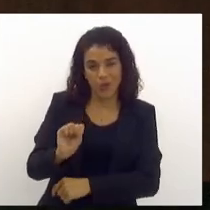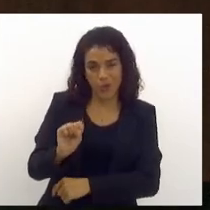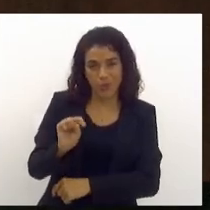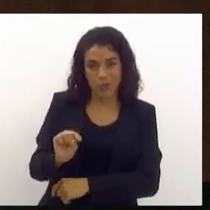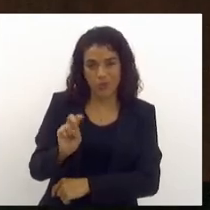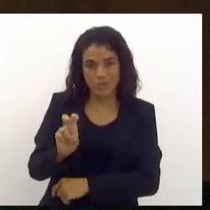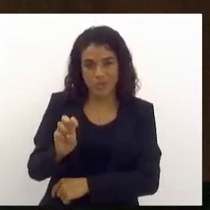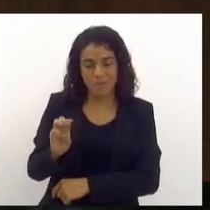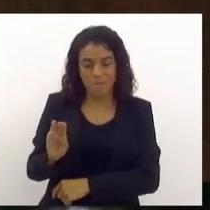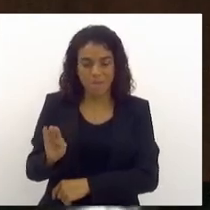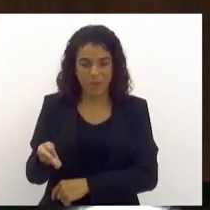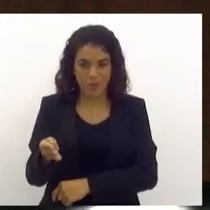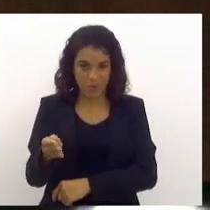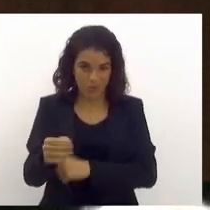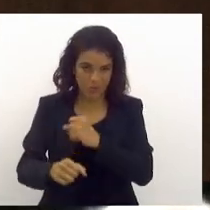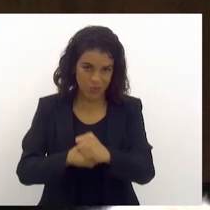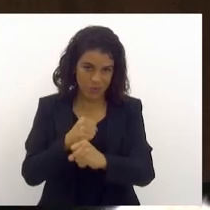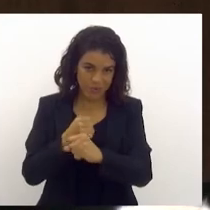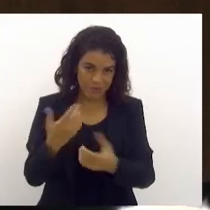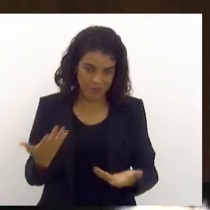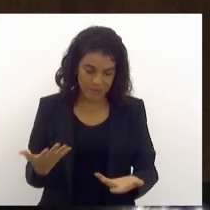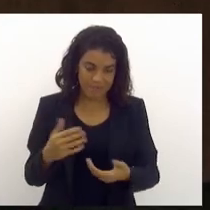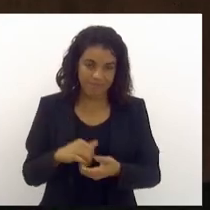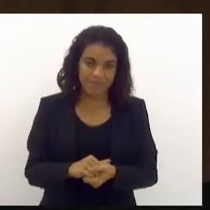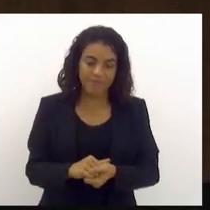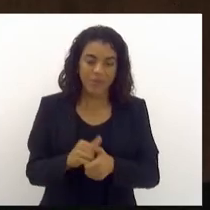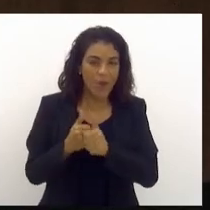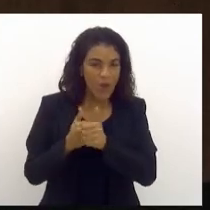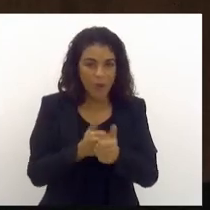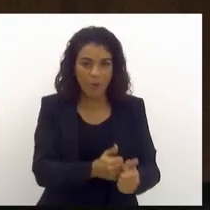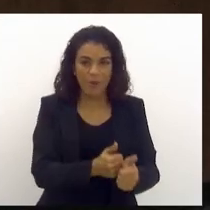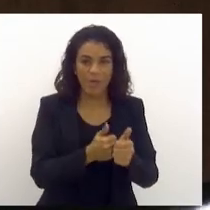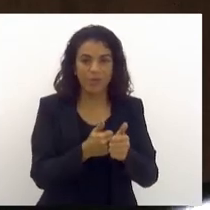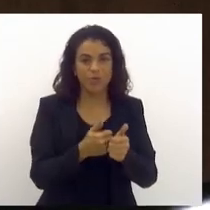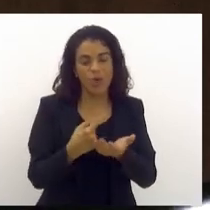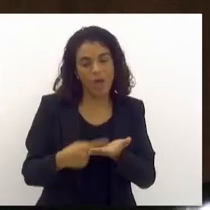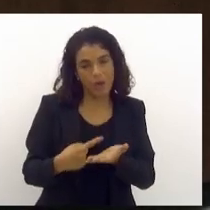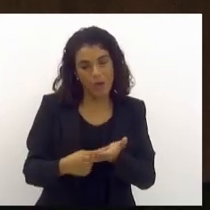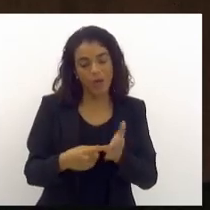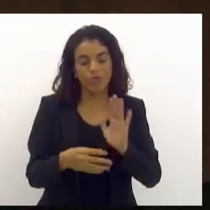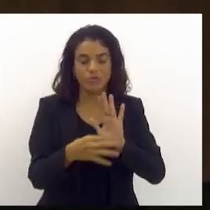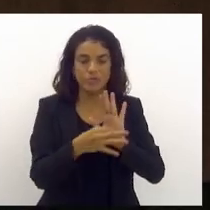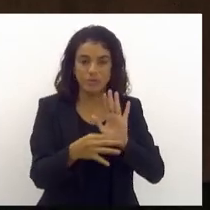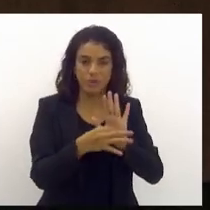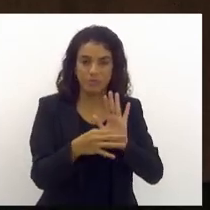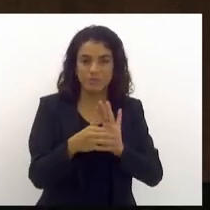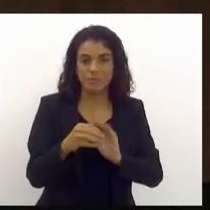vem. Parecer é favorável, acompanhando no mérito o acordo feito na CCJ.